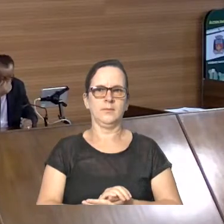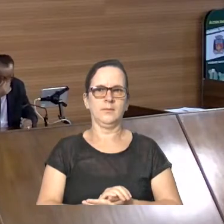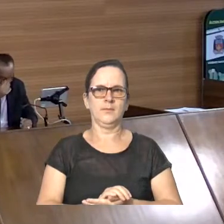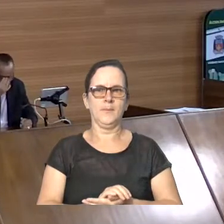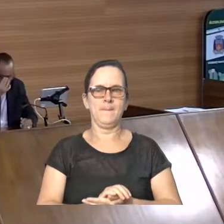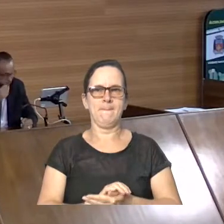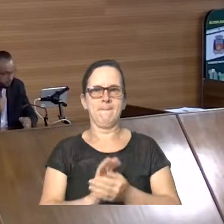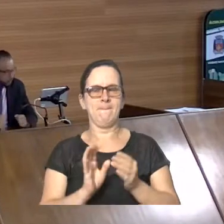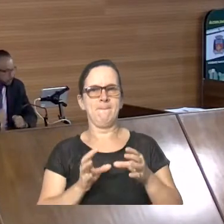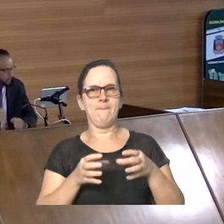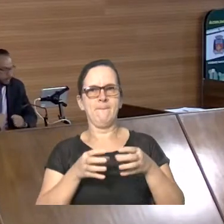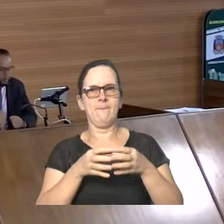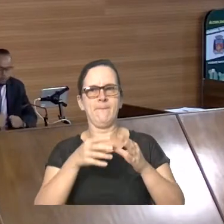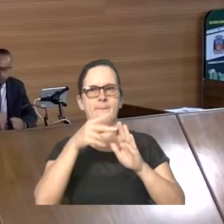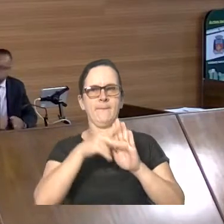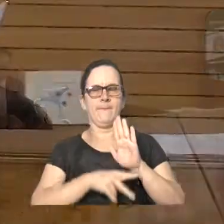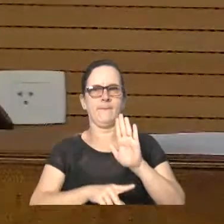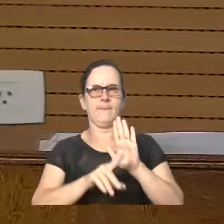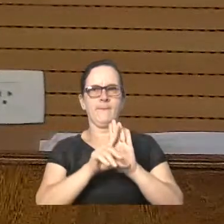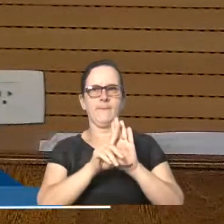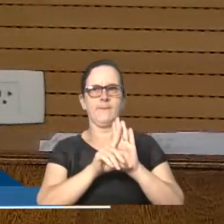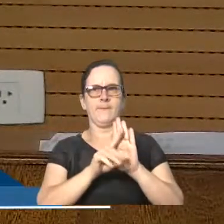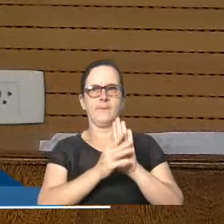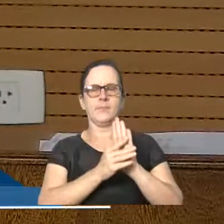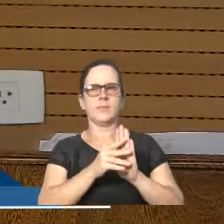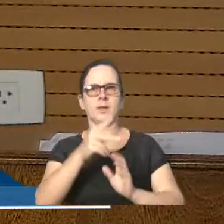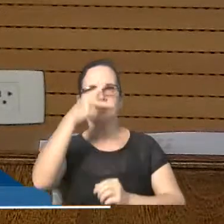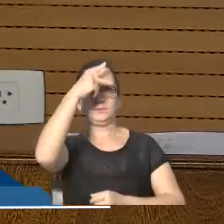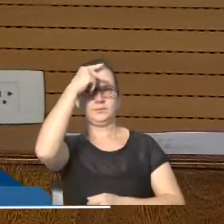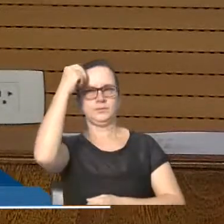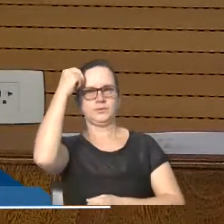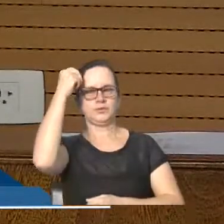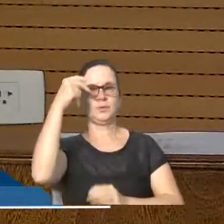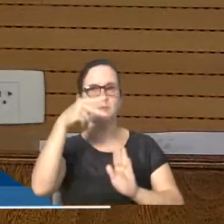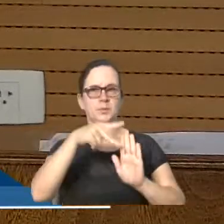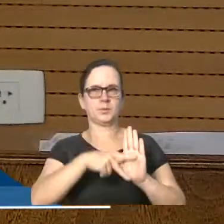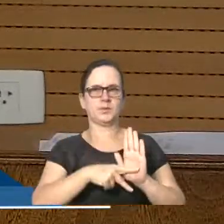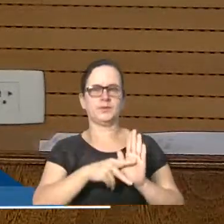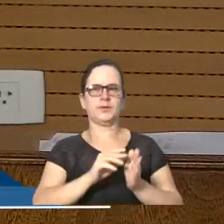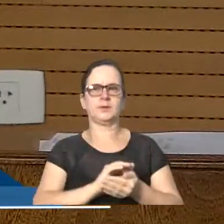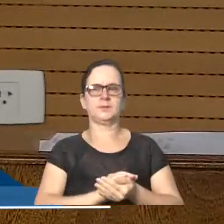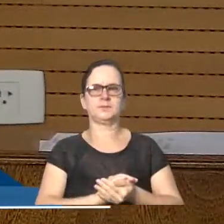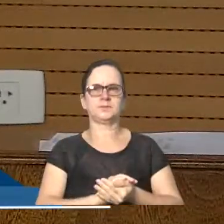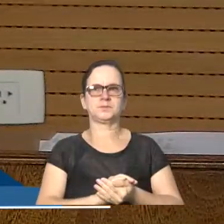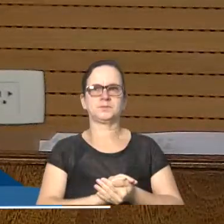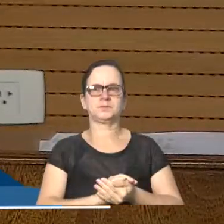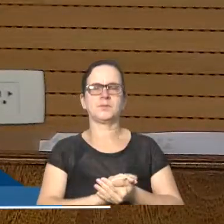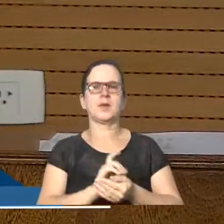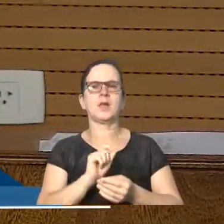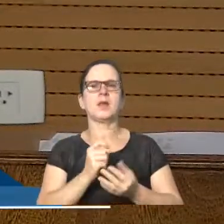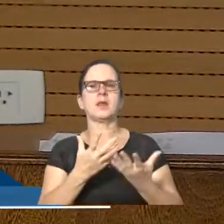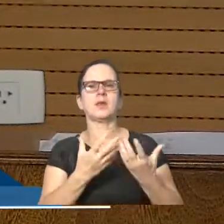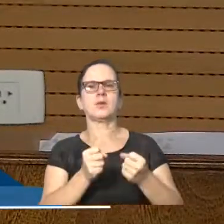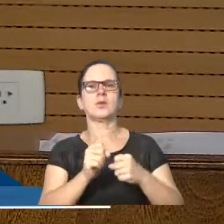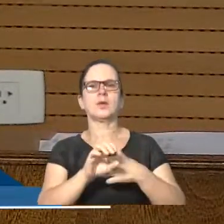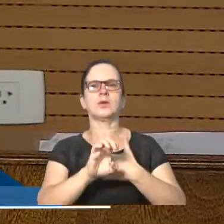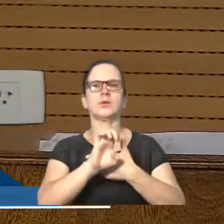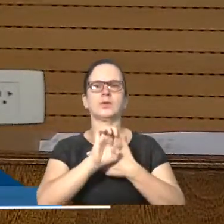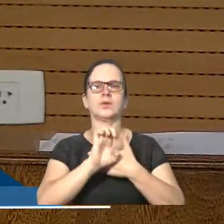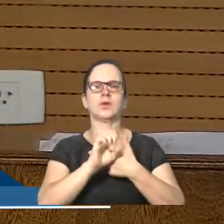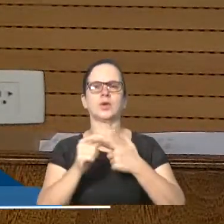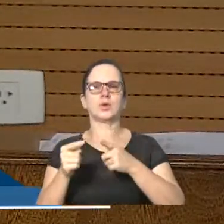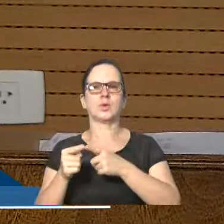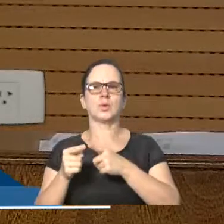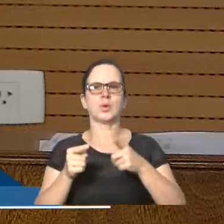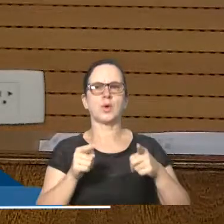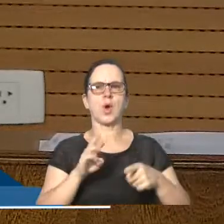Chega a estas comissões o presente projeto de lei de autoria do excelentíssimo senhor prefeito municipal, que autoriza o Poder Executivo a prorrogar